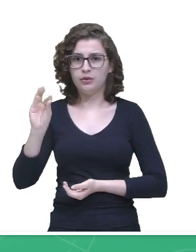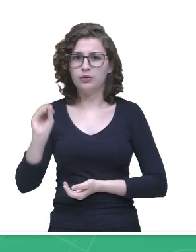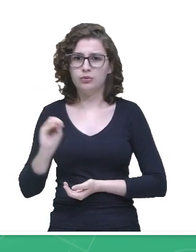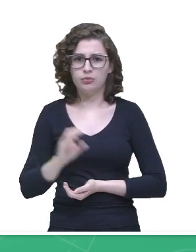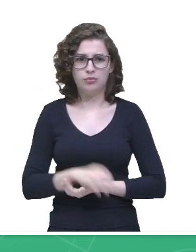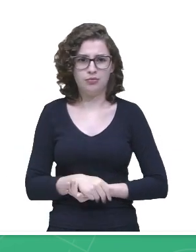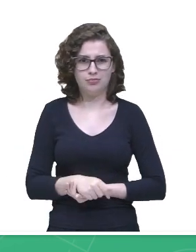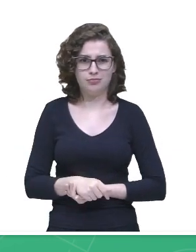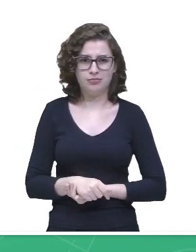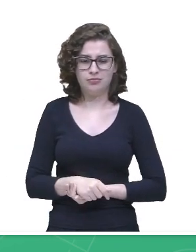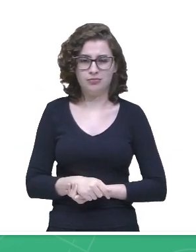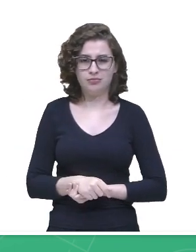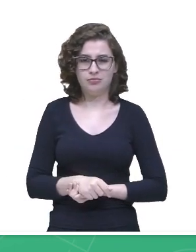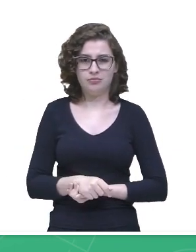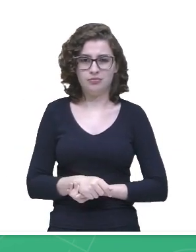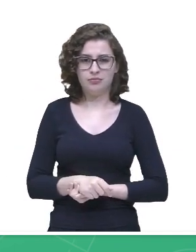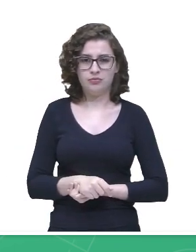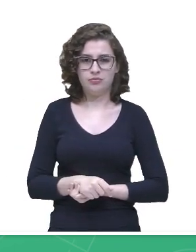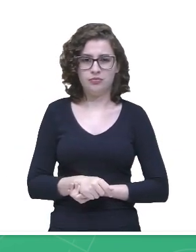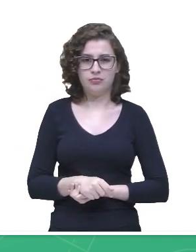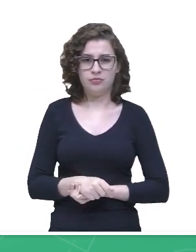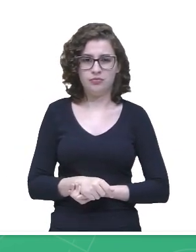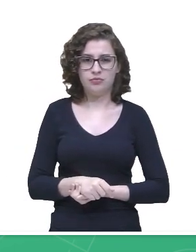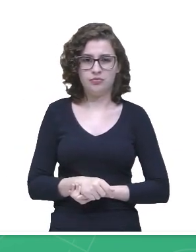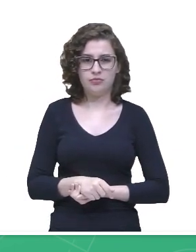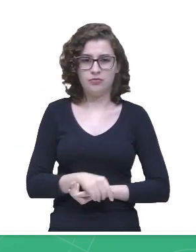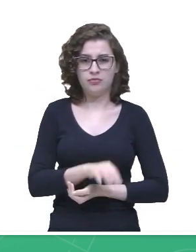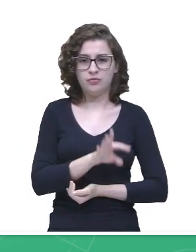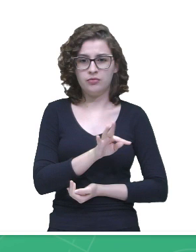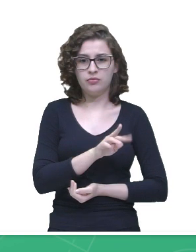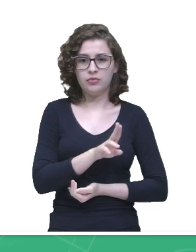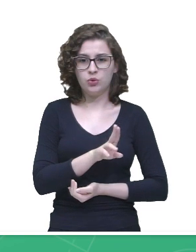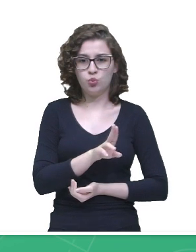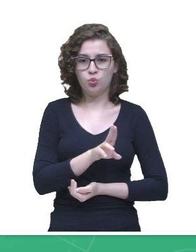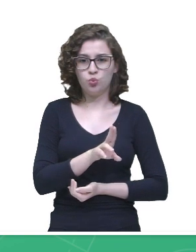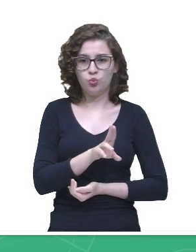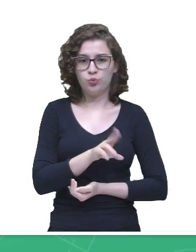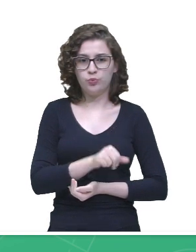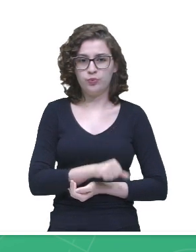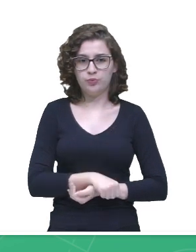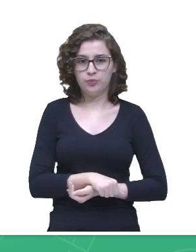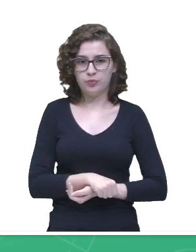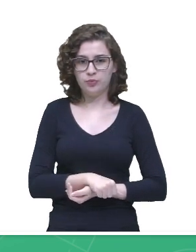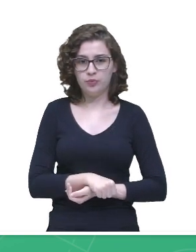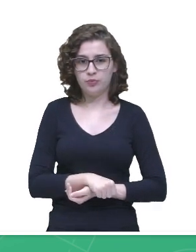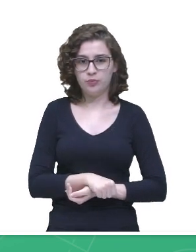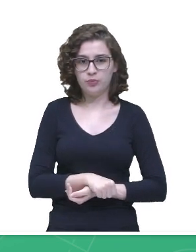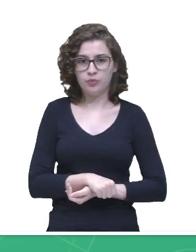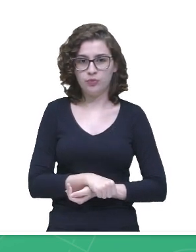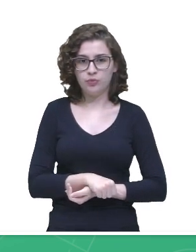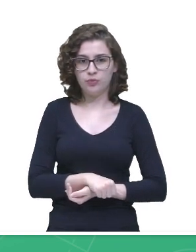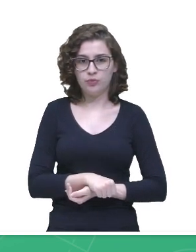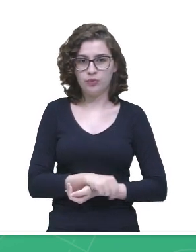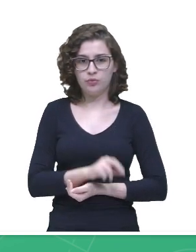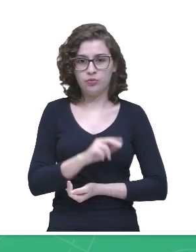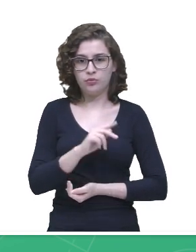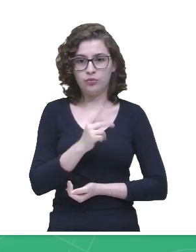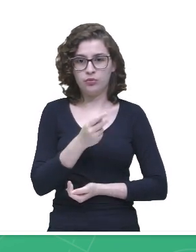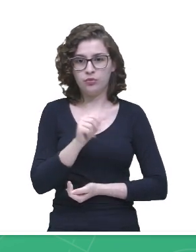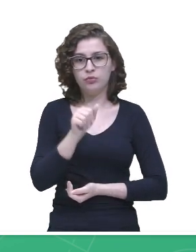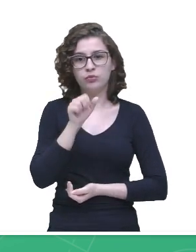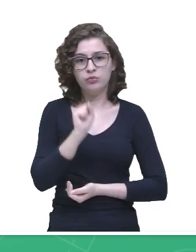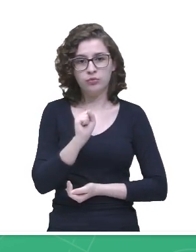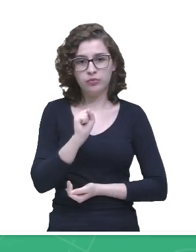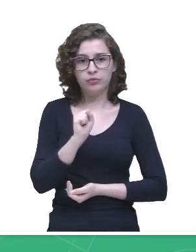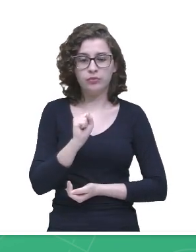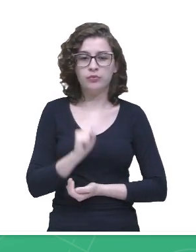tarea de biologia. Aqui já entregou o tu, né? Se é tu, aqui vai começar as. Tu